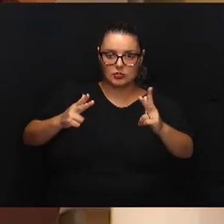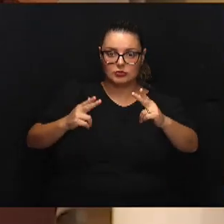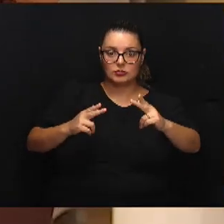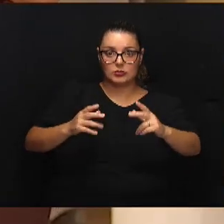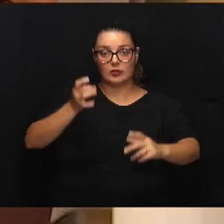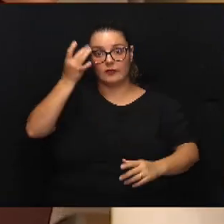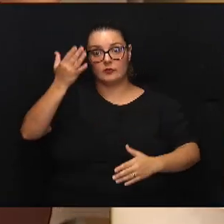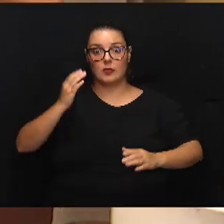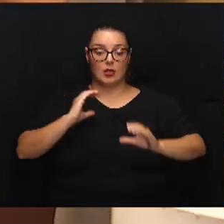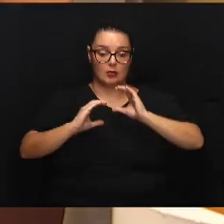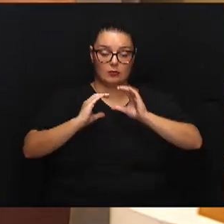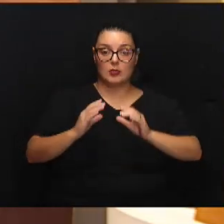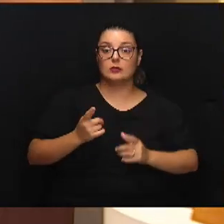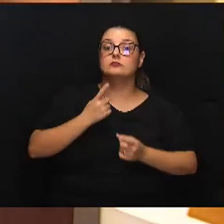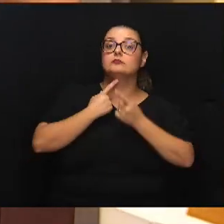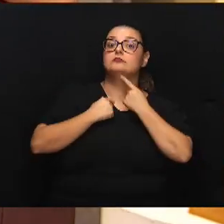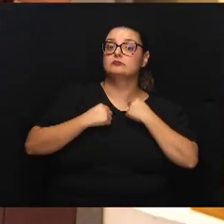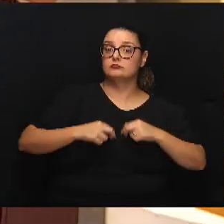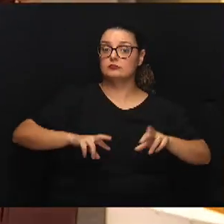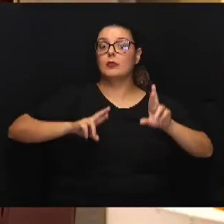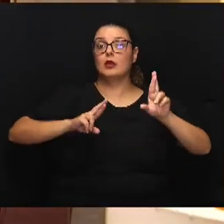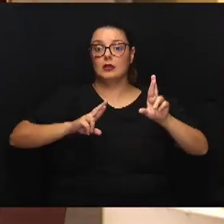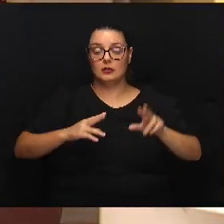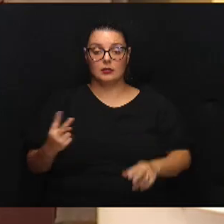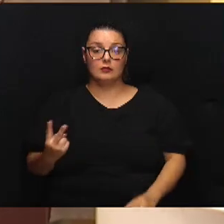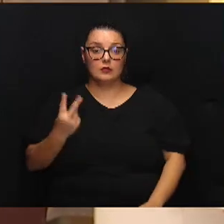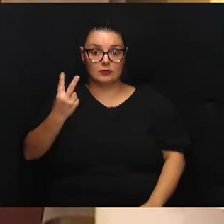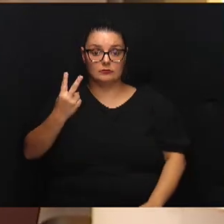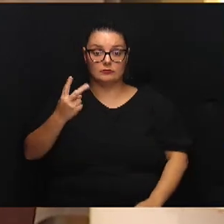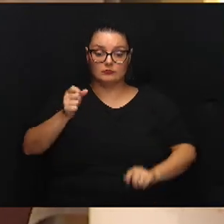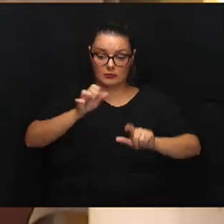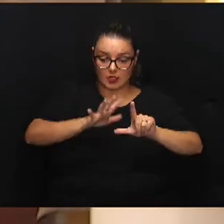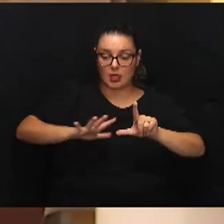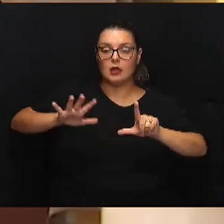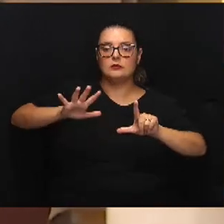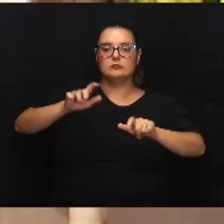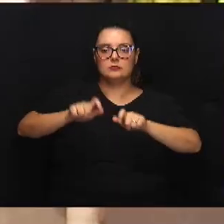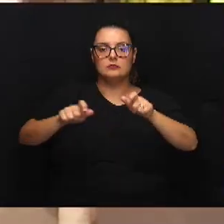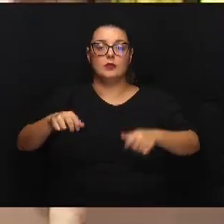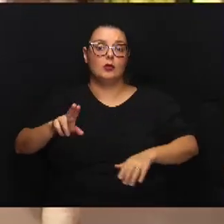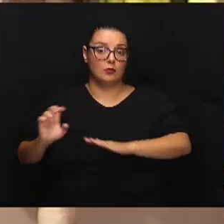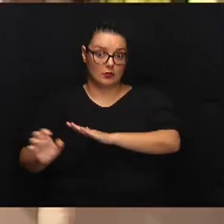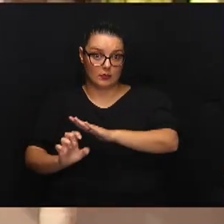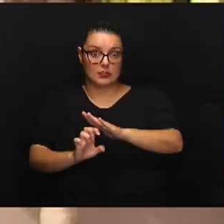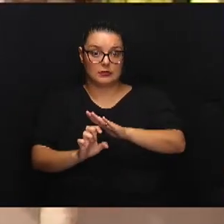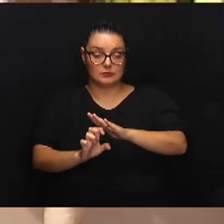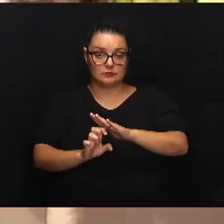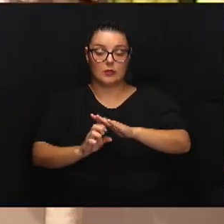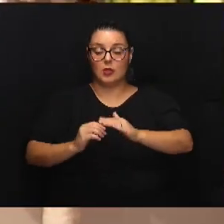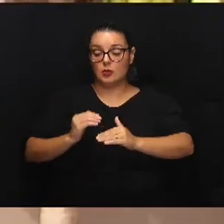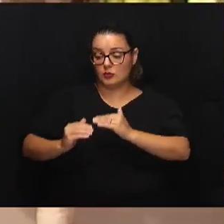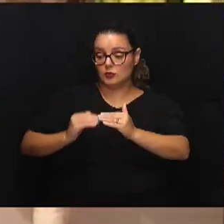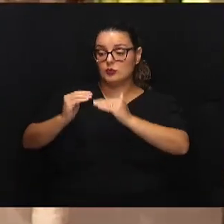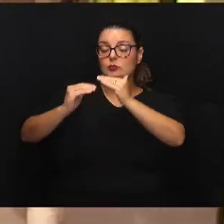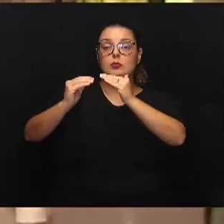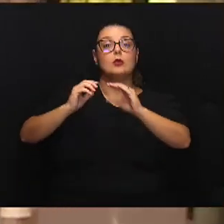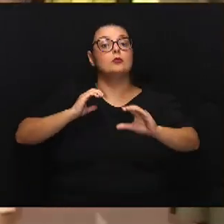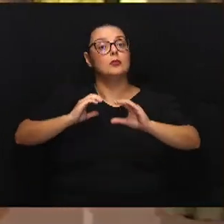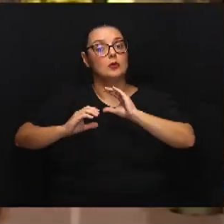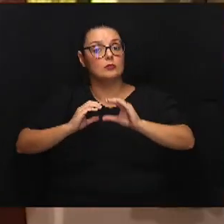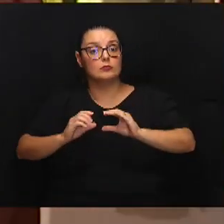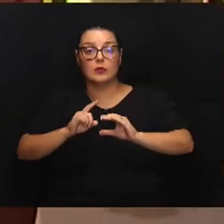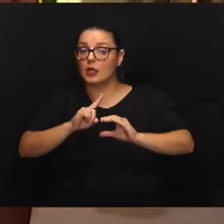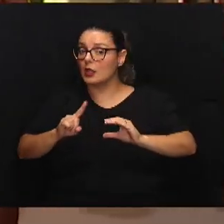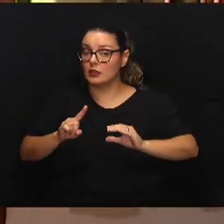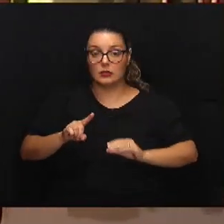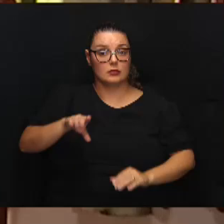comunicação desejada e valorizem a aparência da pessoa ou negócio. Desenvolvimento de comunicação não